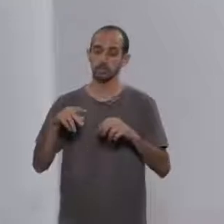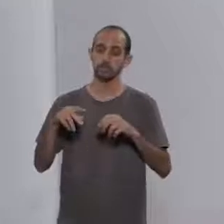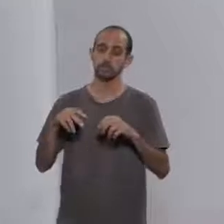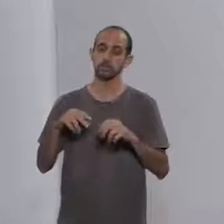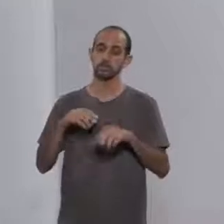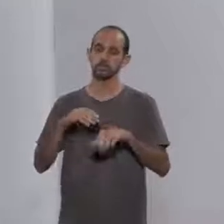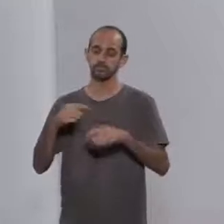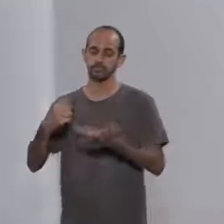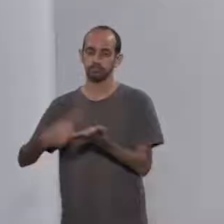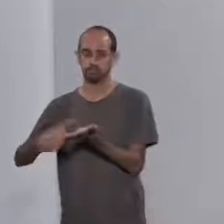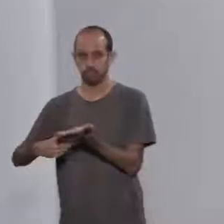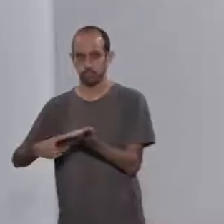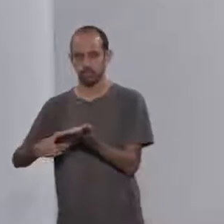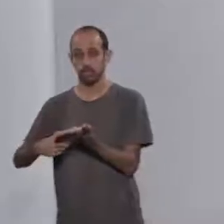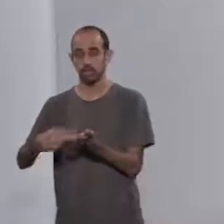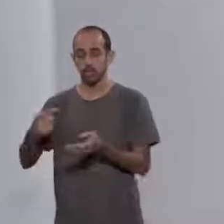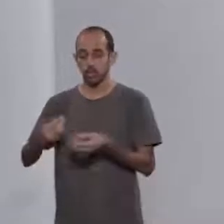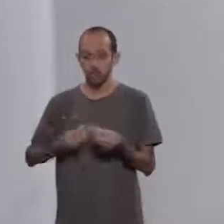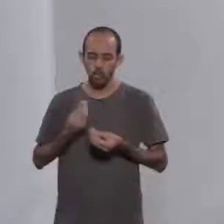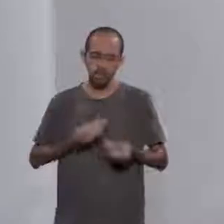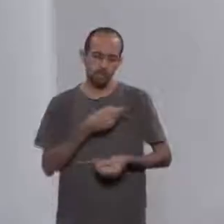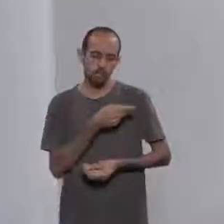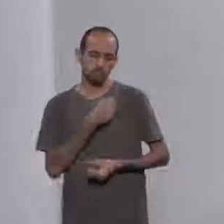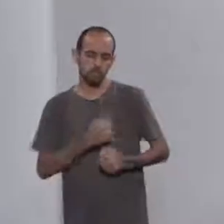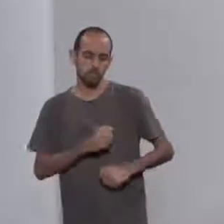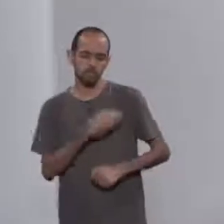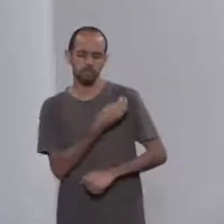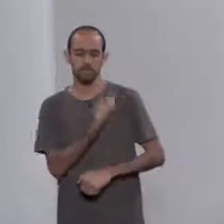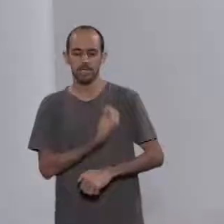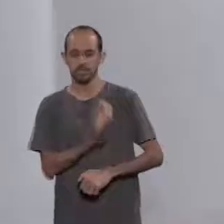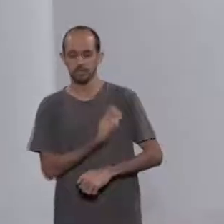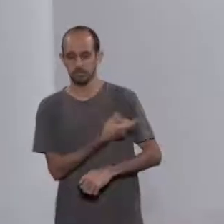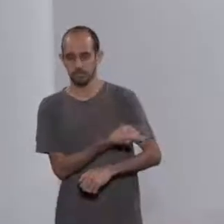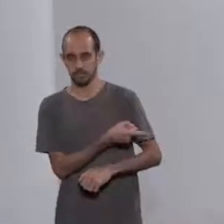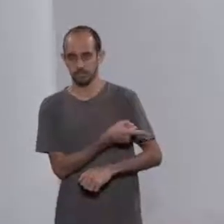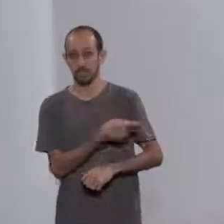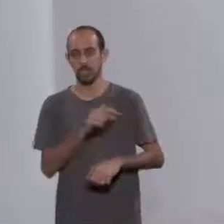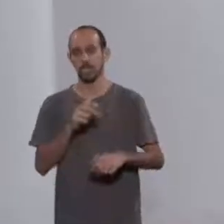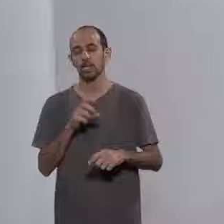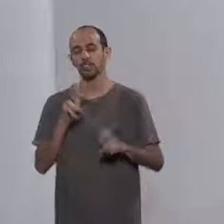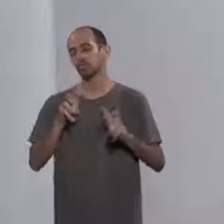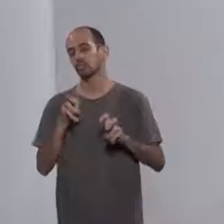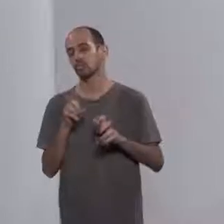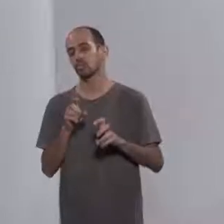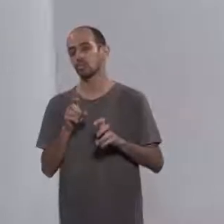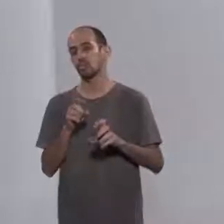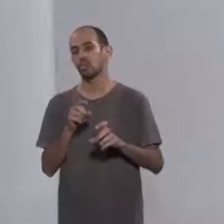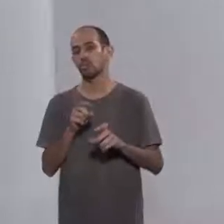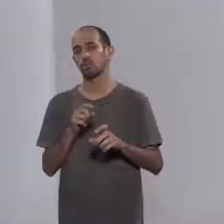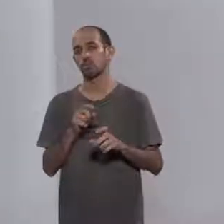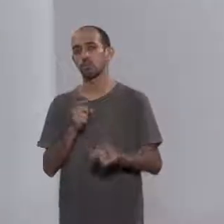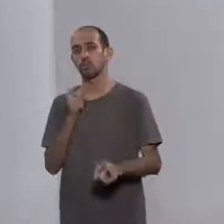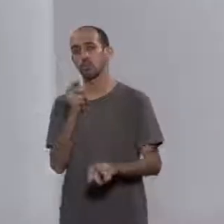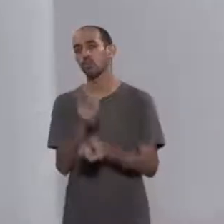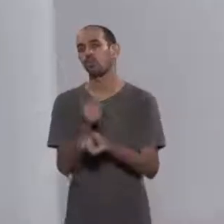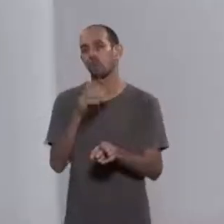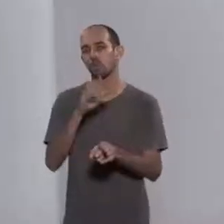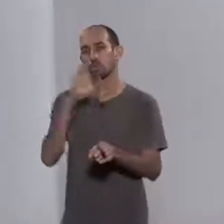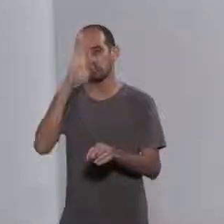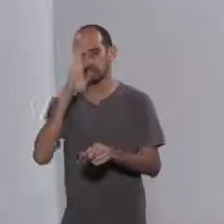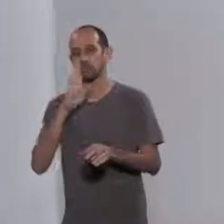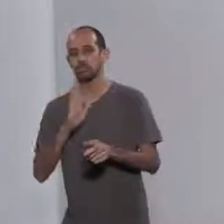conversaram? Como ele pode participar dessa aula? Era sobre questões do descobrimento do Brasil. Então,